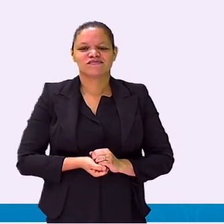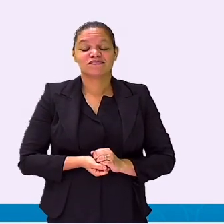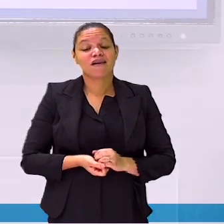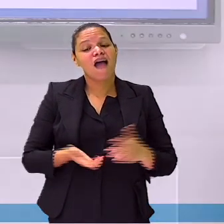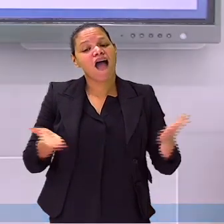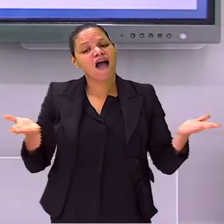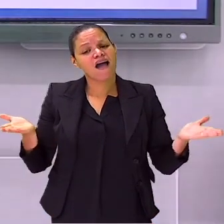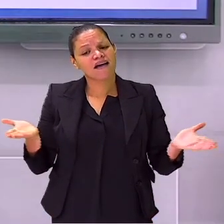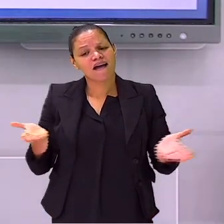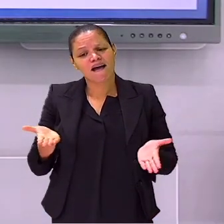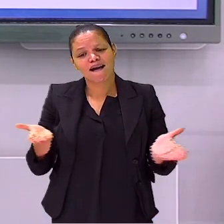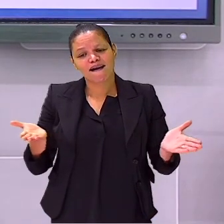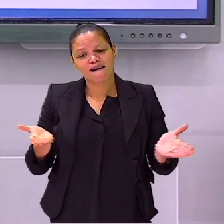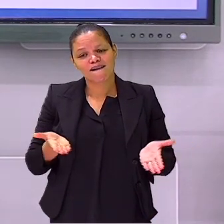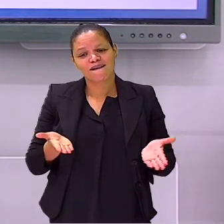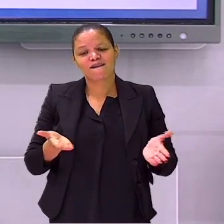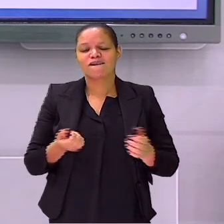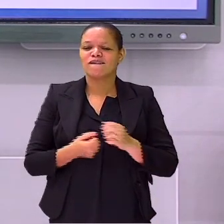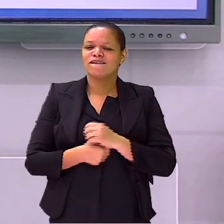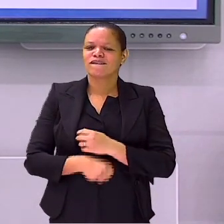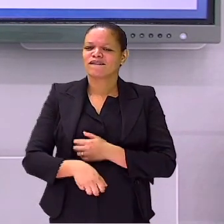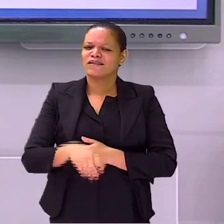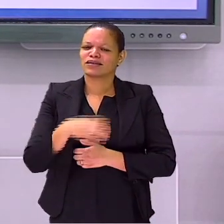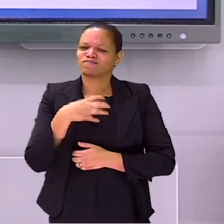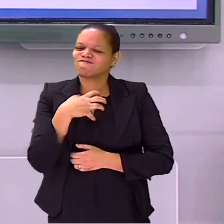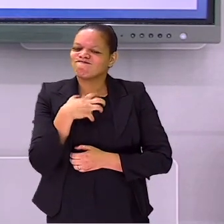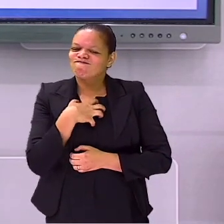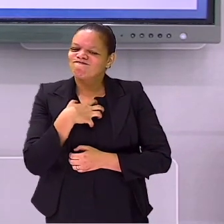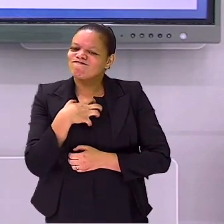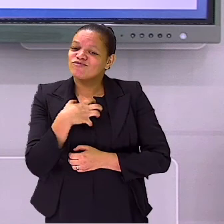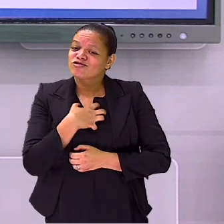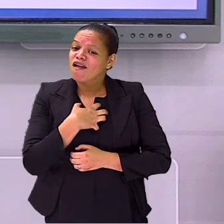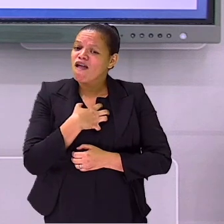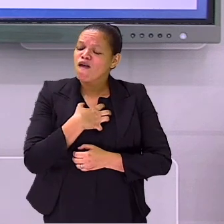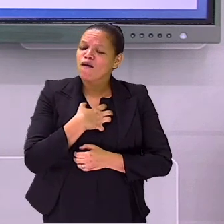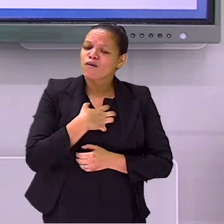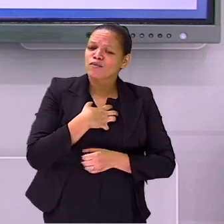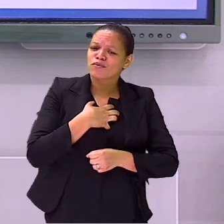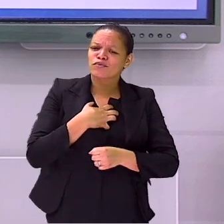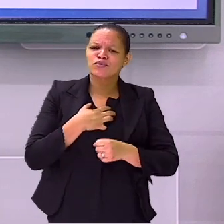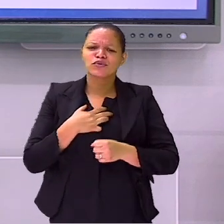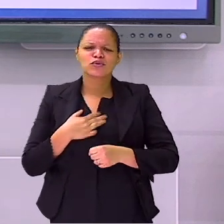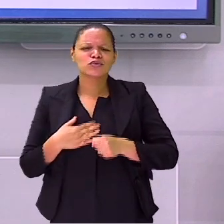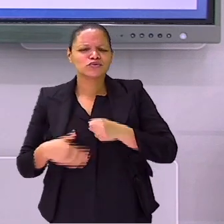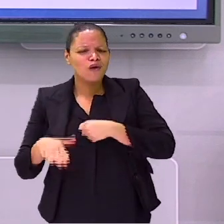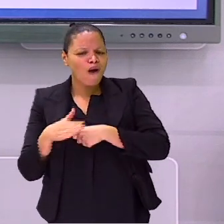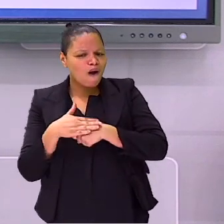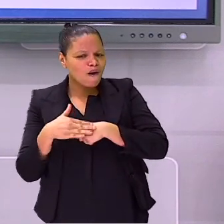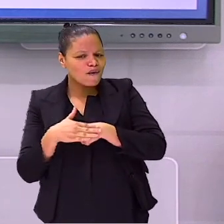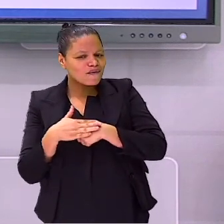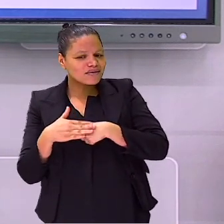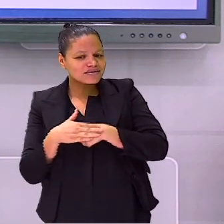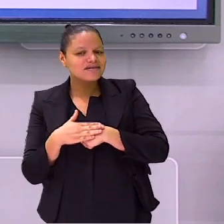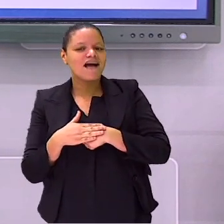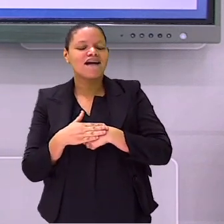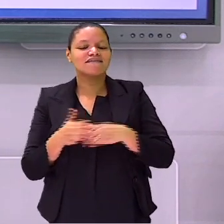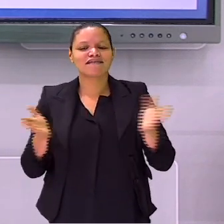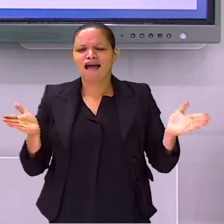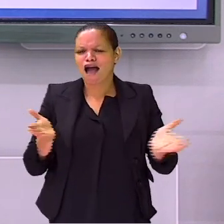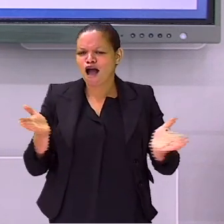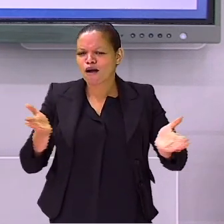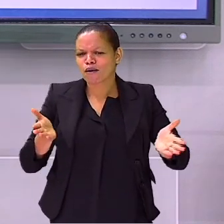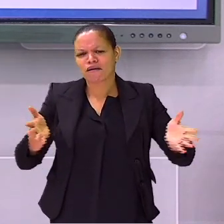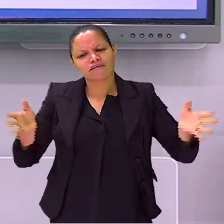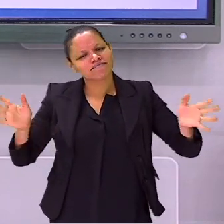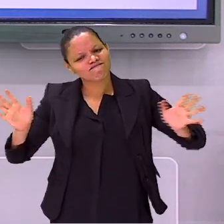E este é o nosso jeito, a nossa mineiridade. Eu despeço de você, uai, te dando